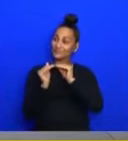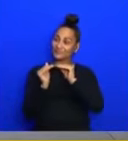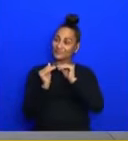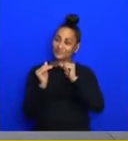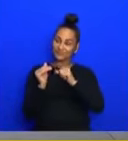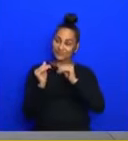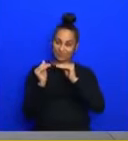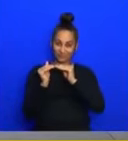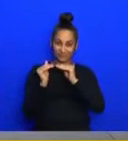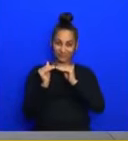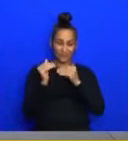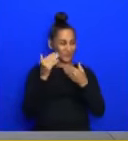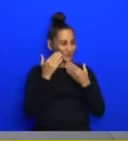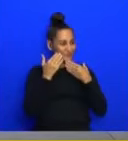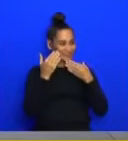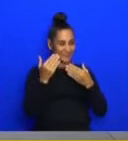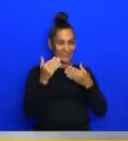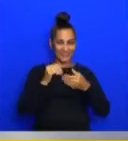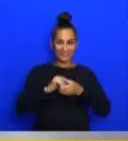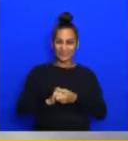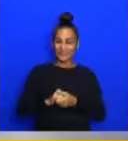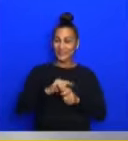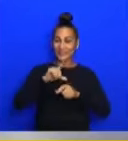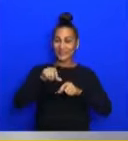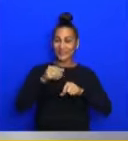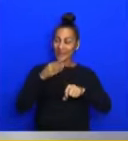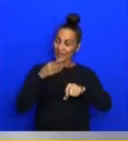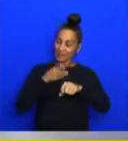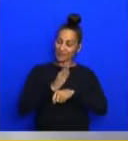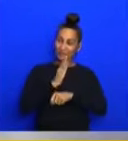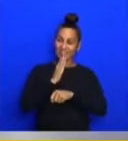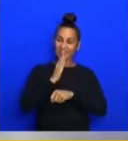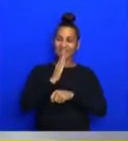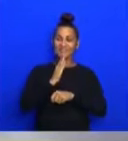confirmo. Sim, confirmo. Obrigado. Sorteio validado.